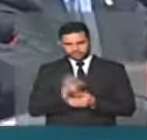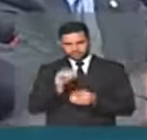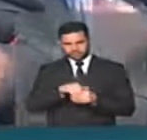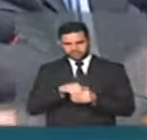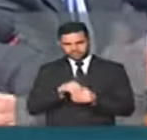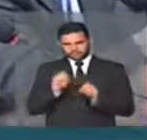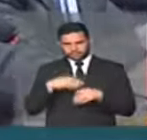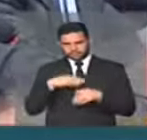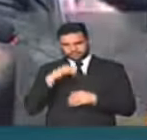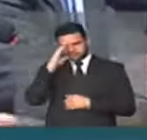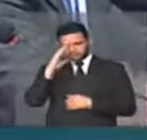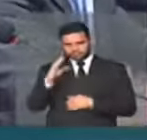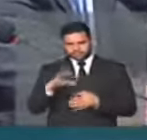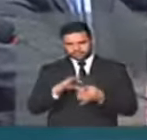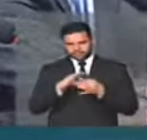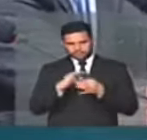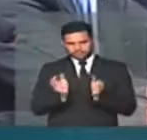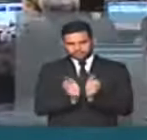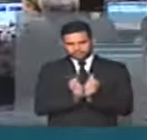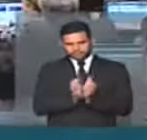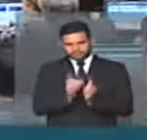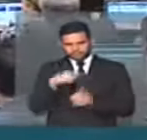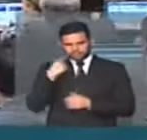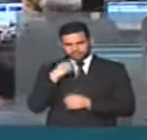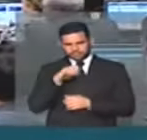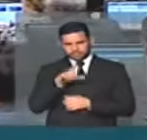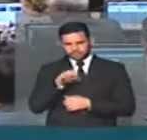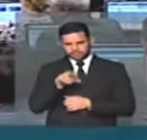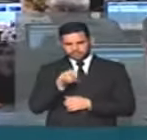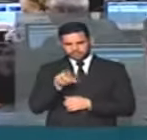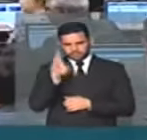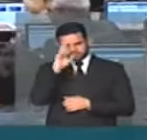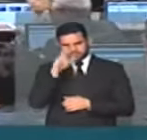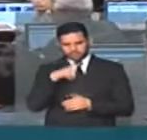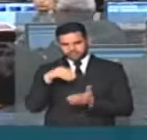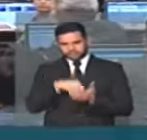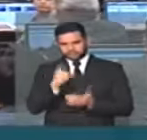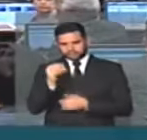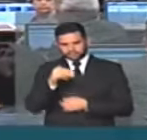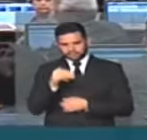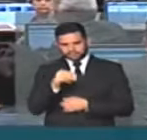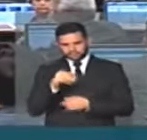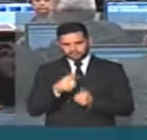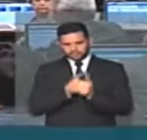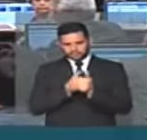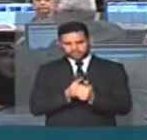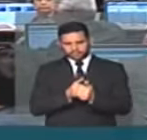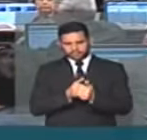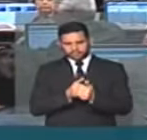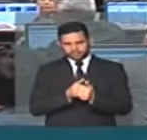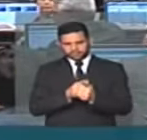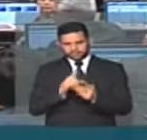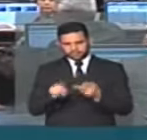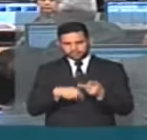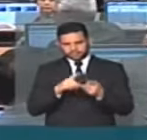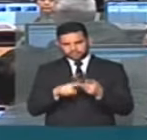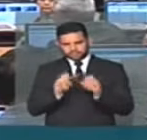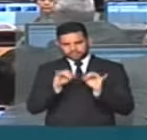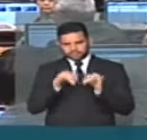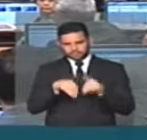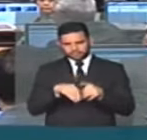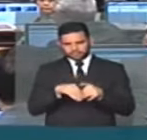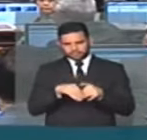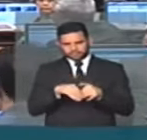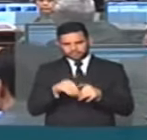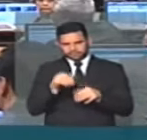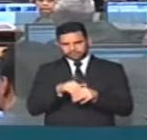Mas tem que ter respeito pelo conjunto dos parlamentos. A deputada Elisiane, Vossa Excelência tem até um minuto para poder encaminhar e na sequência está encerrada